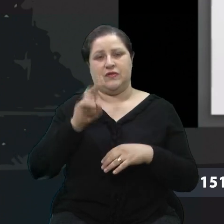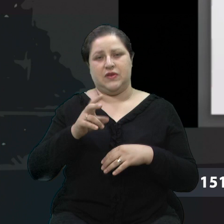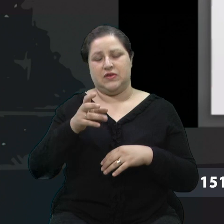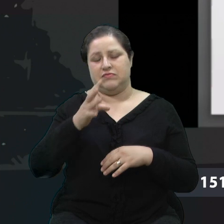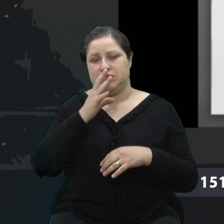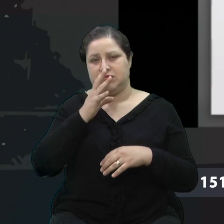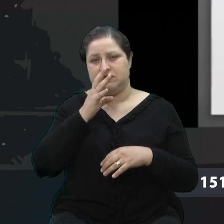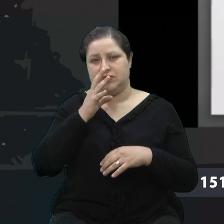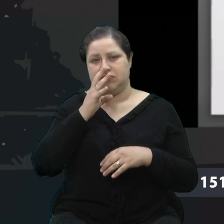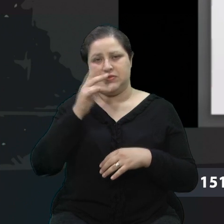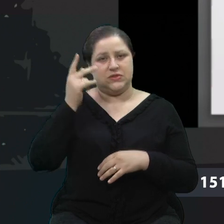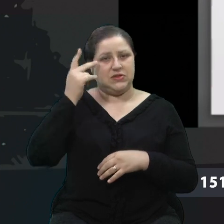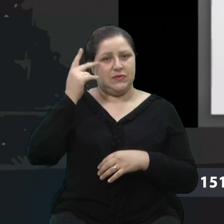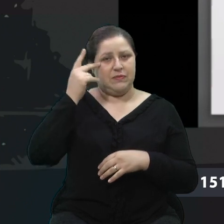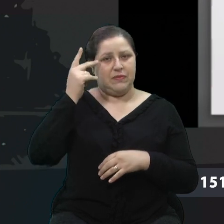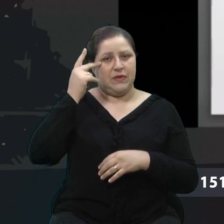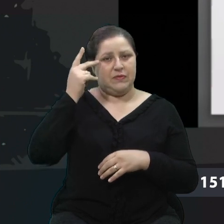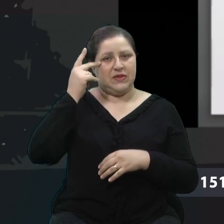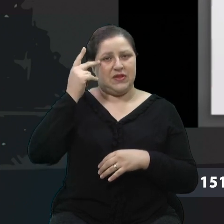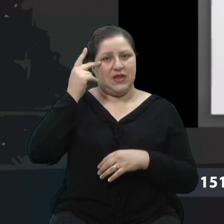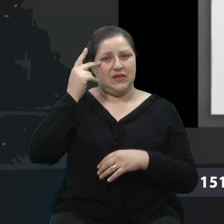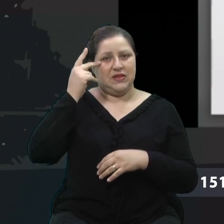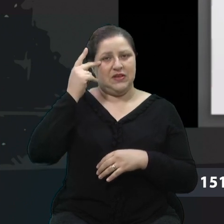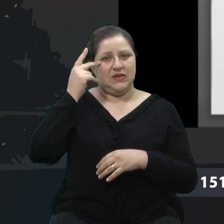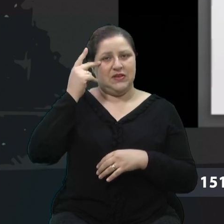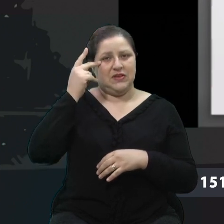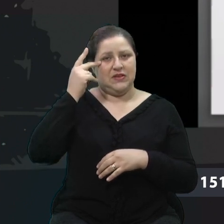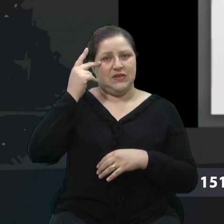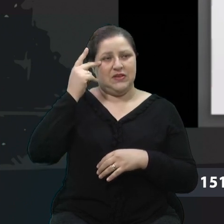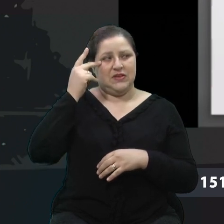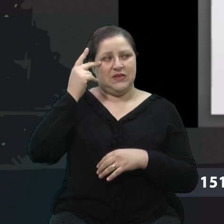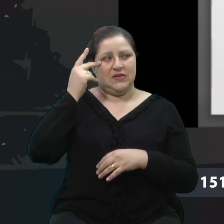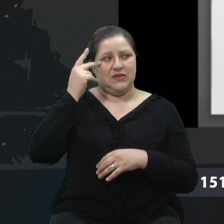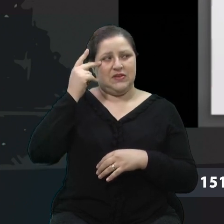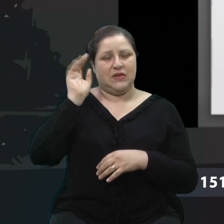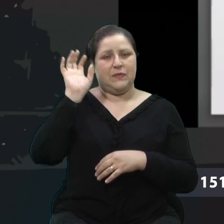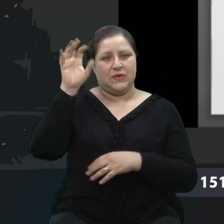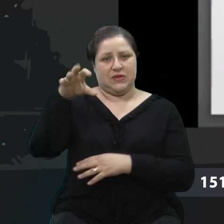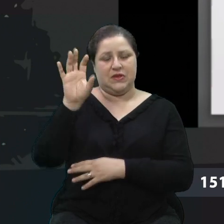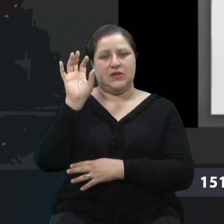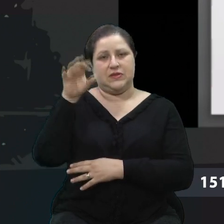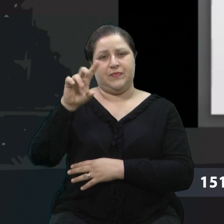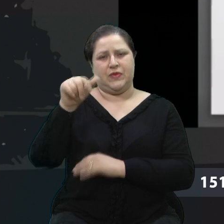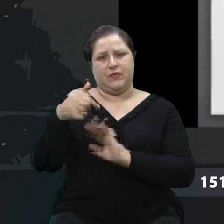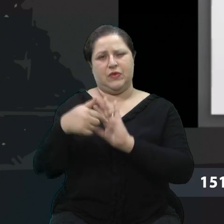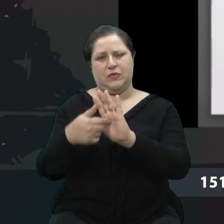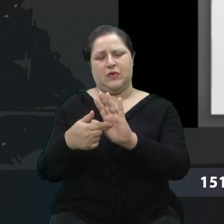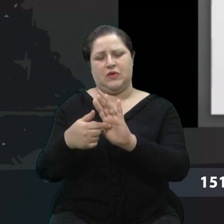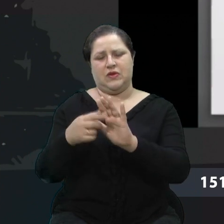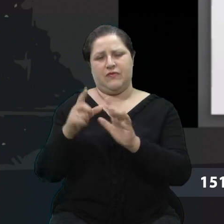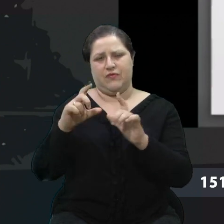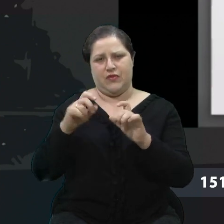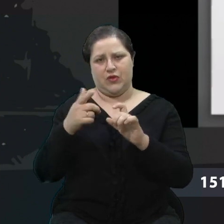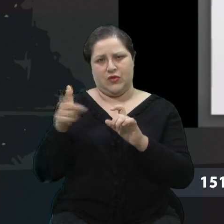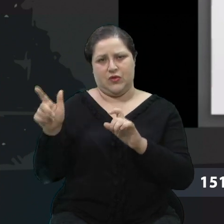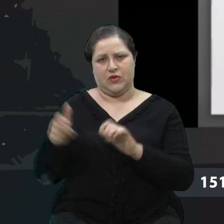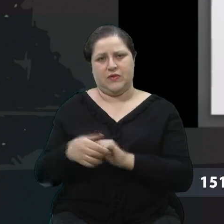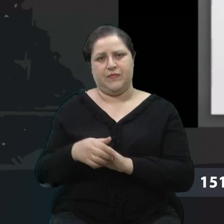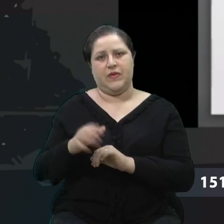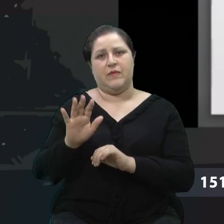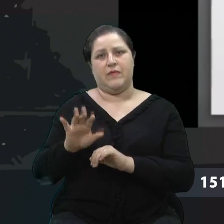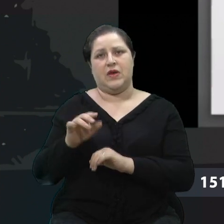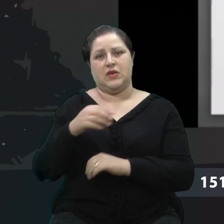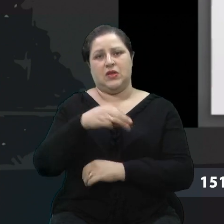Paulo Basquete, inclusive no Complexo do Morumbi. Depois eu vou apresentar outras fotos, mas no Complexo do Morumbi, tu